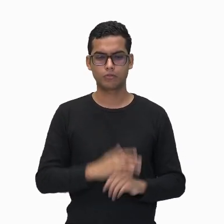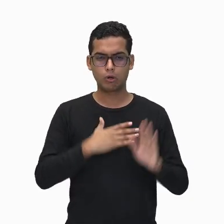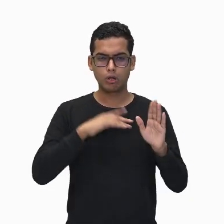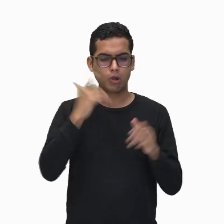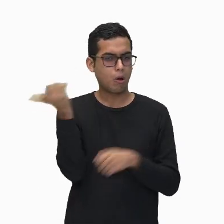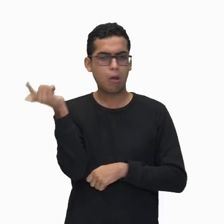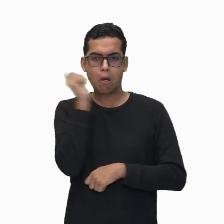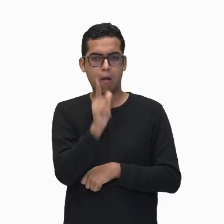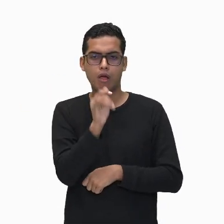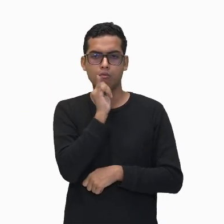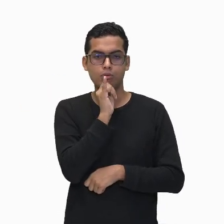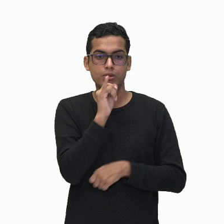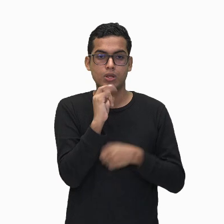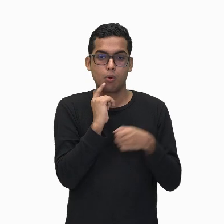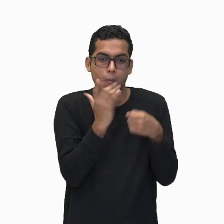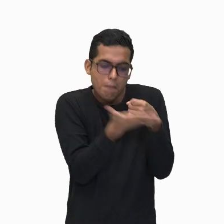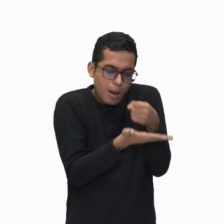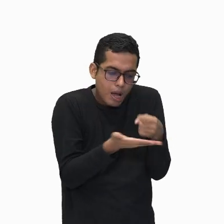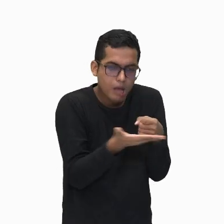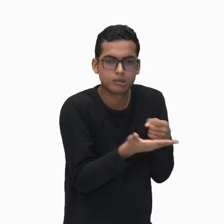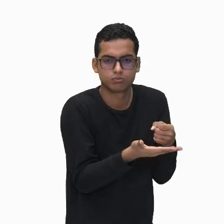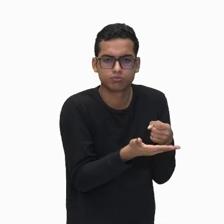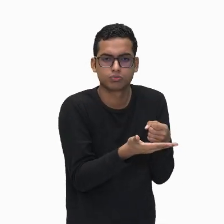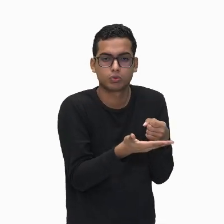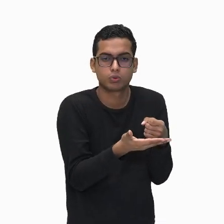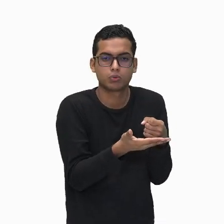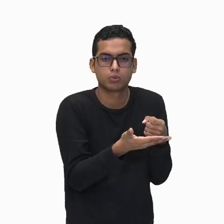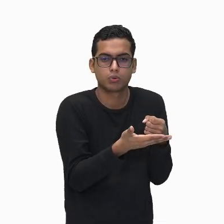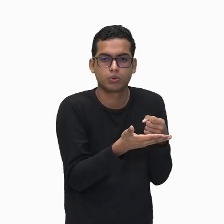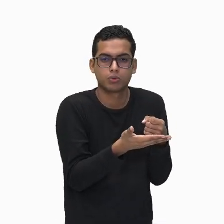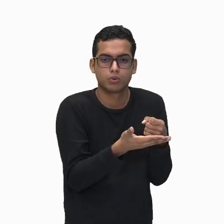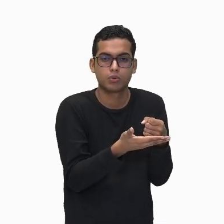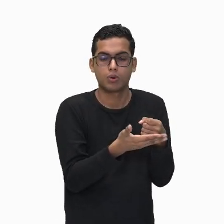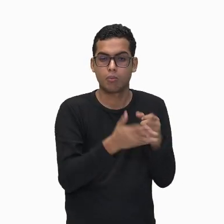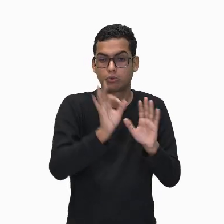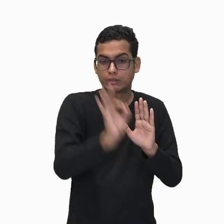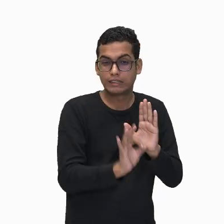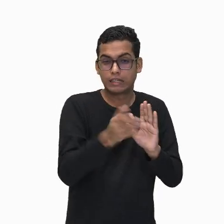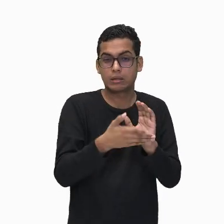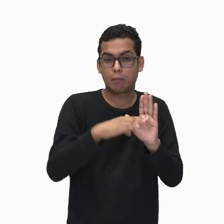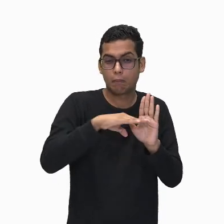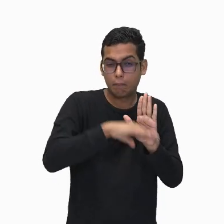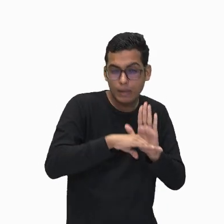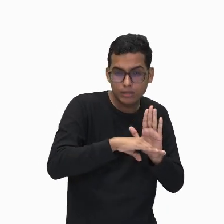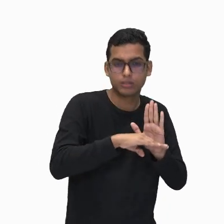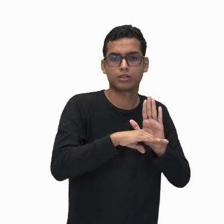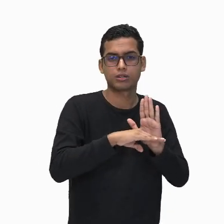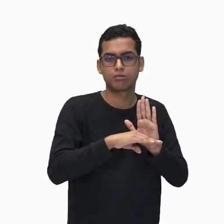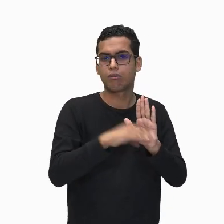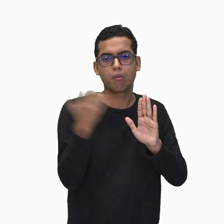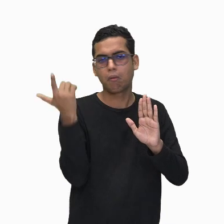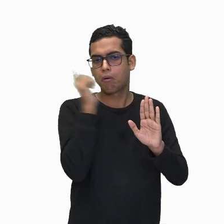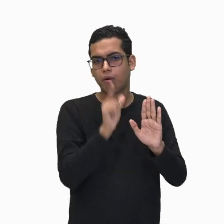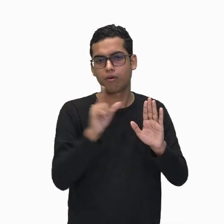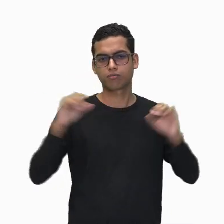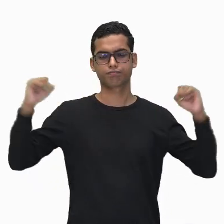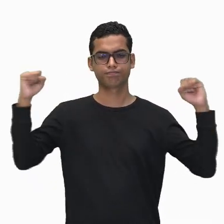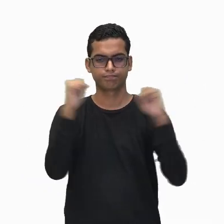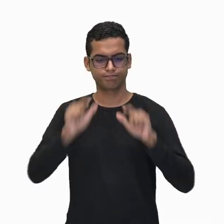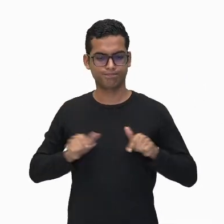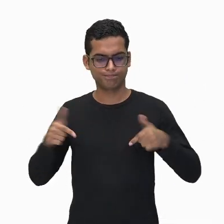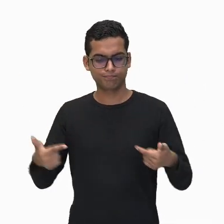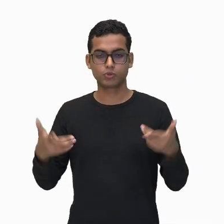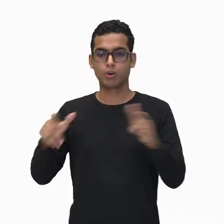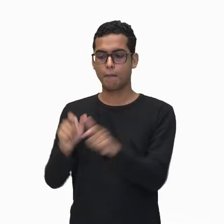recomendados de atividade física. Então, a maior parte da população adulta não é